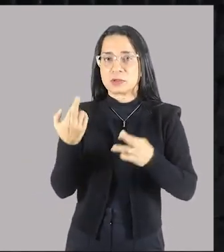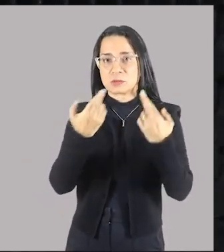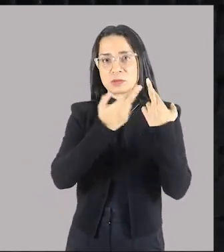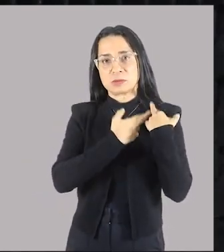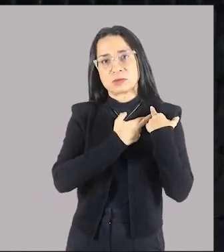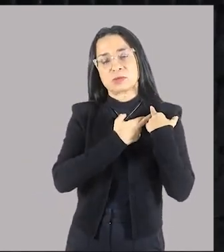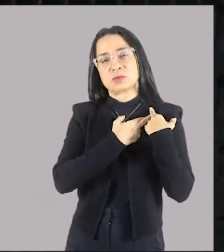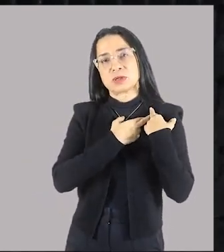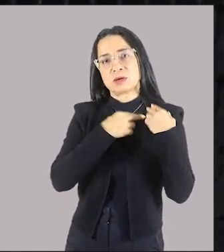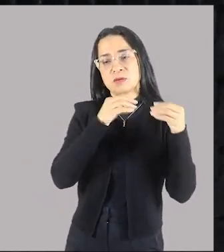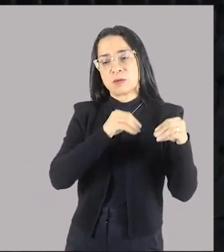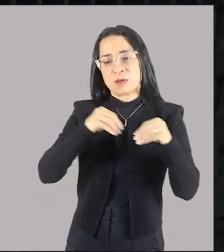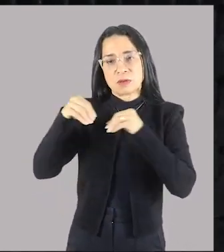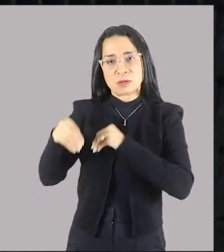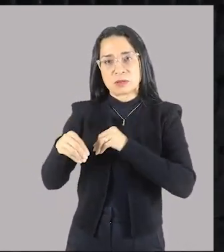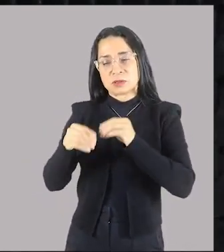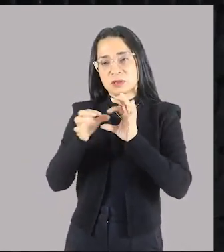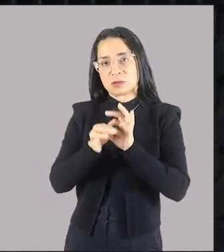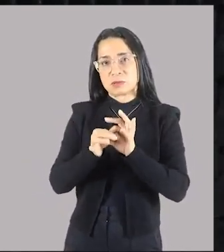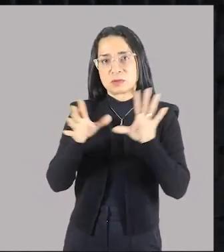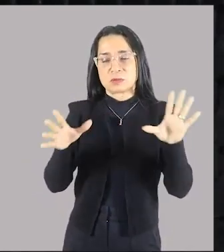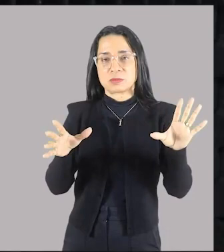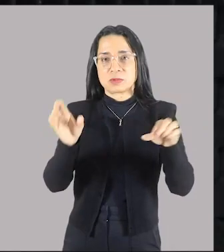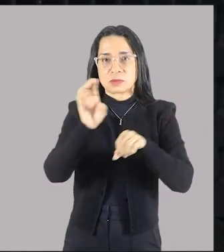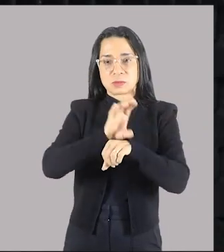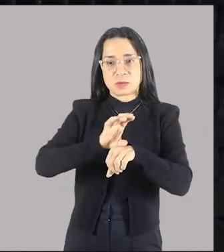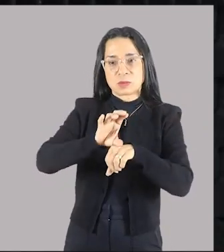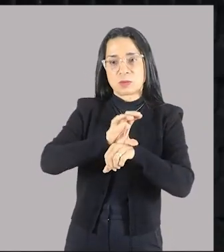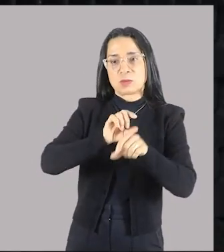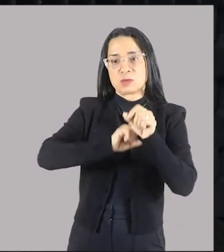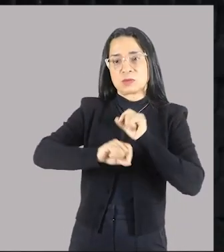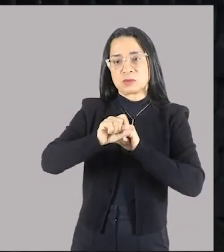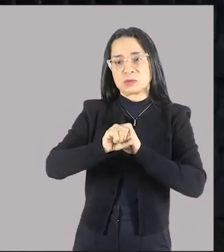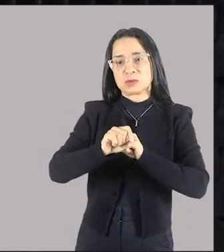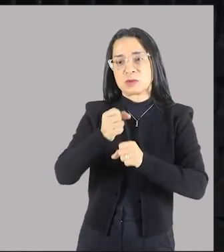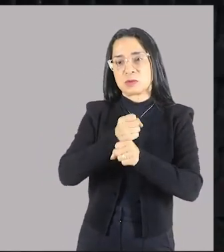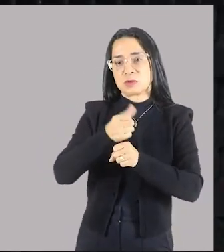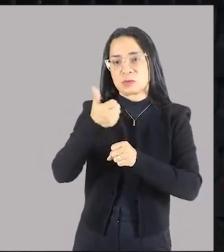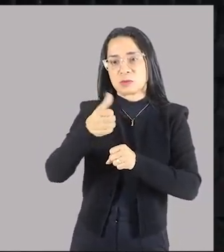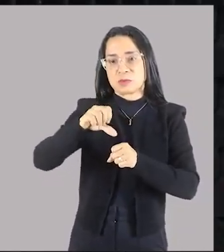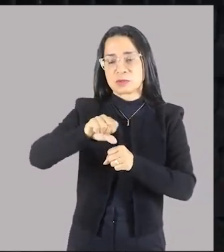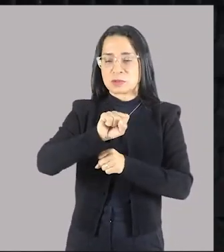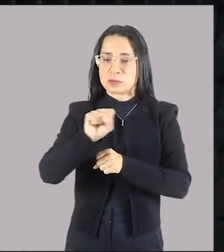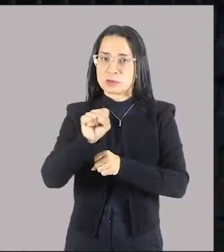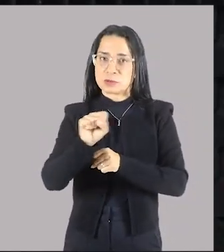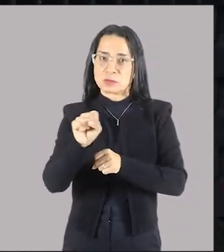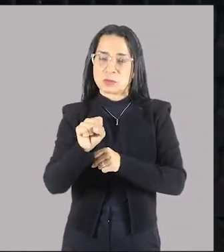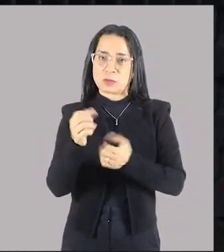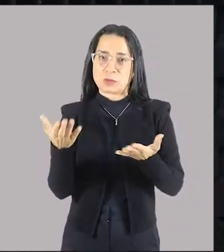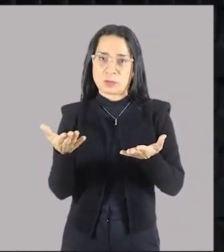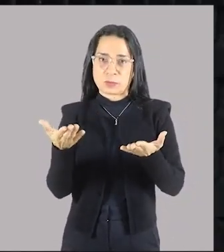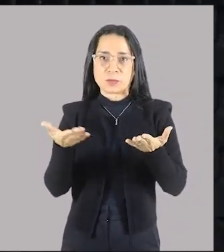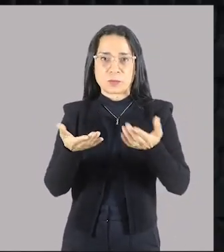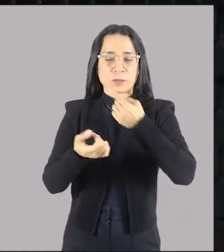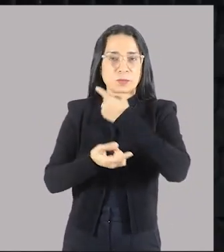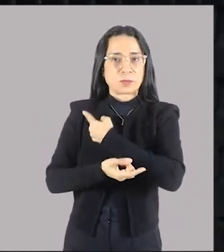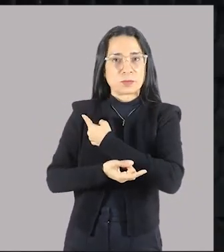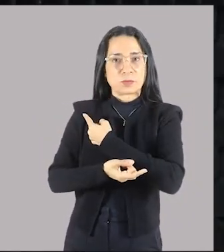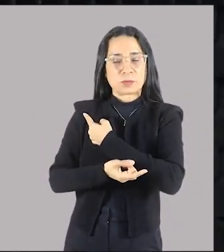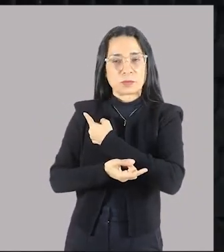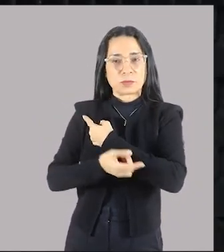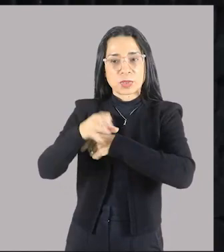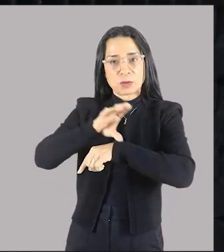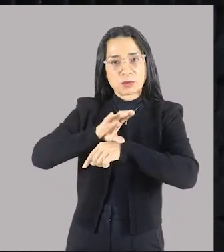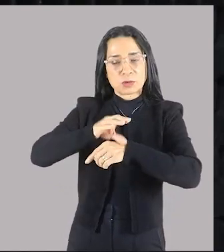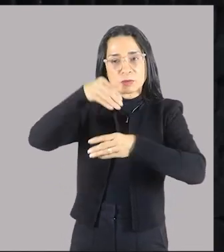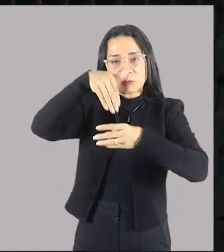Constituição de 1988. Uma Constituição que foi votada, ela